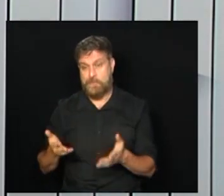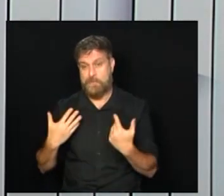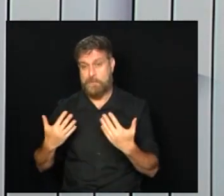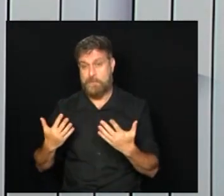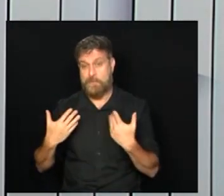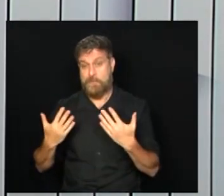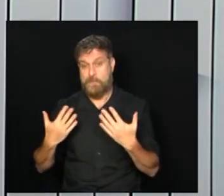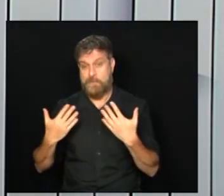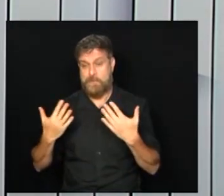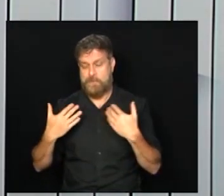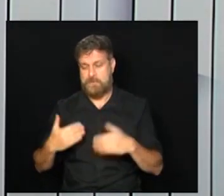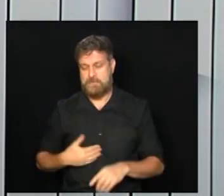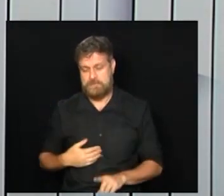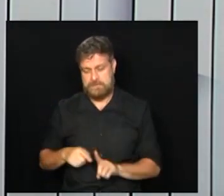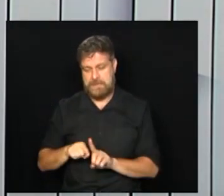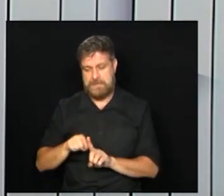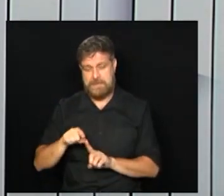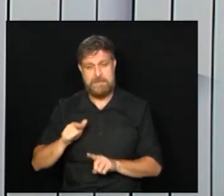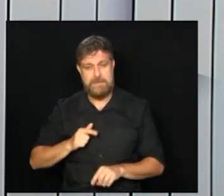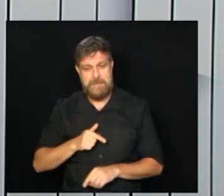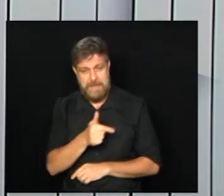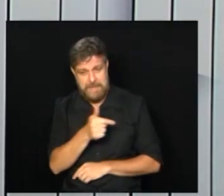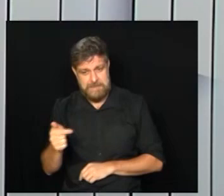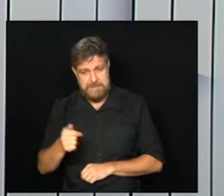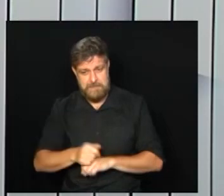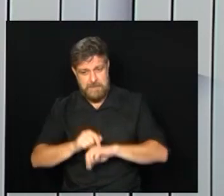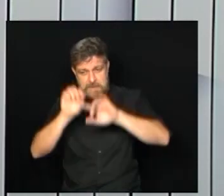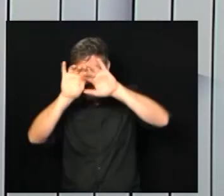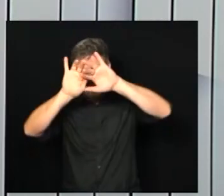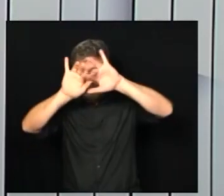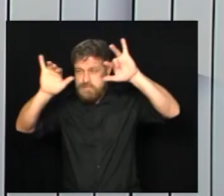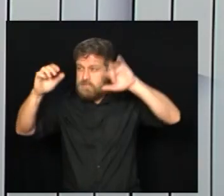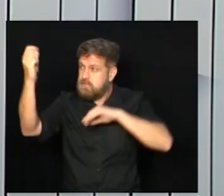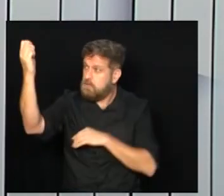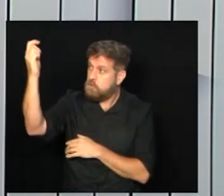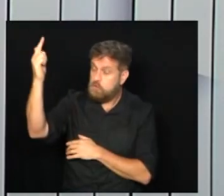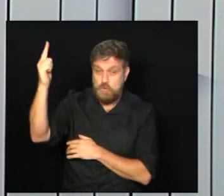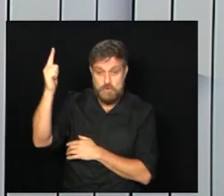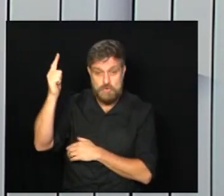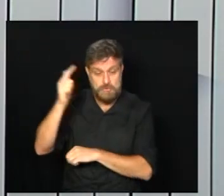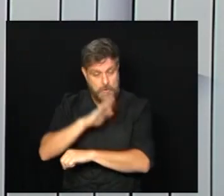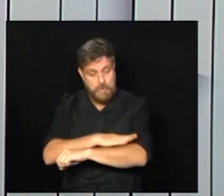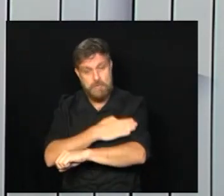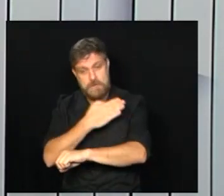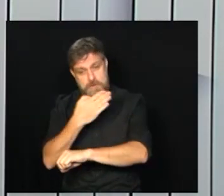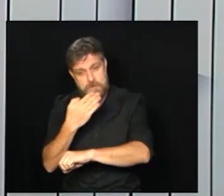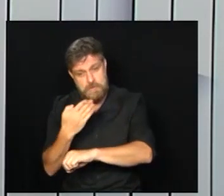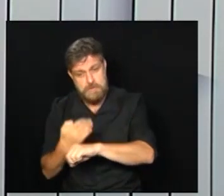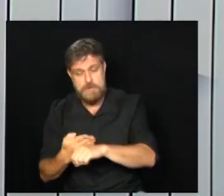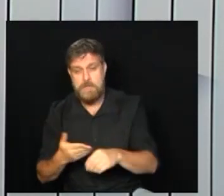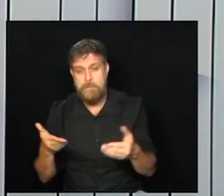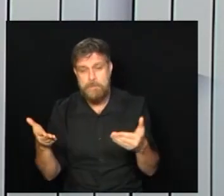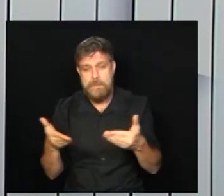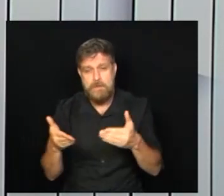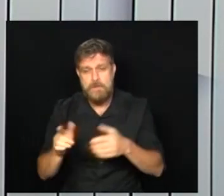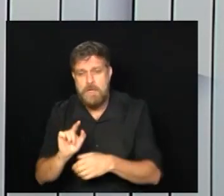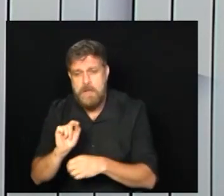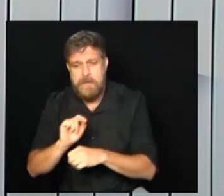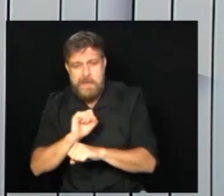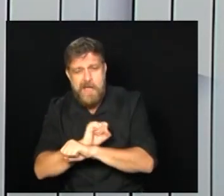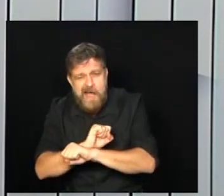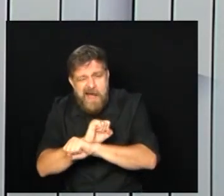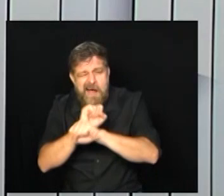cidade de Campinas, semana de tempo aberto, com o sol aparecendo durante todo o dia. Hoje, ainda quem